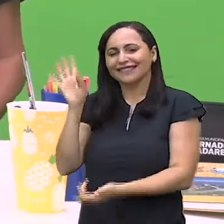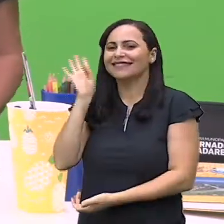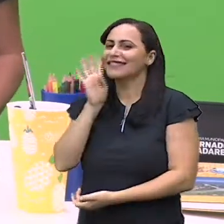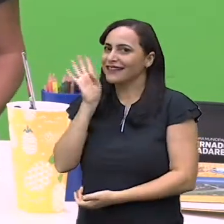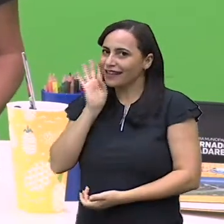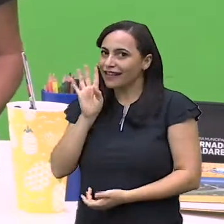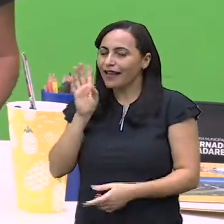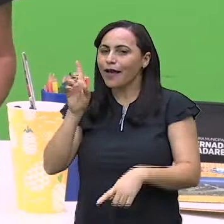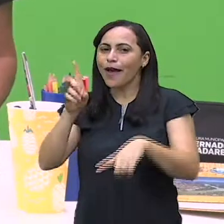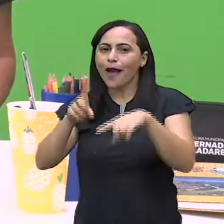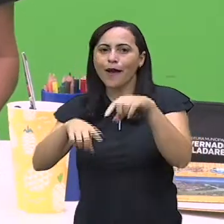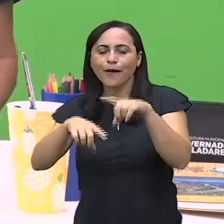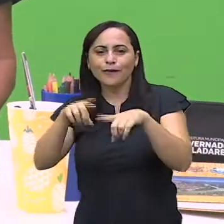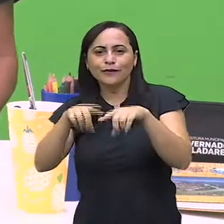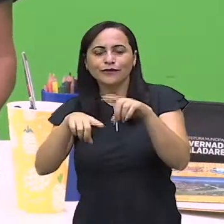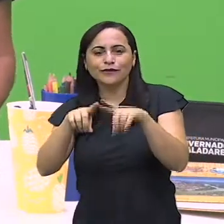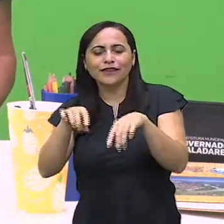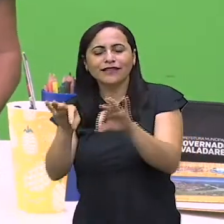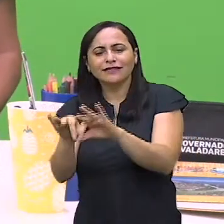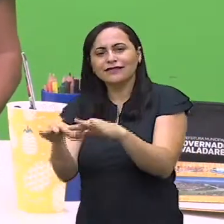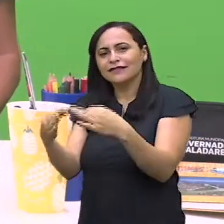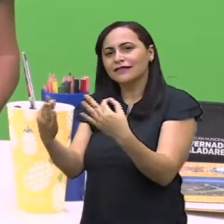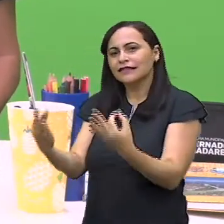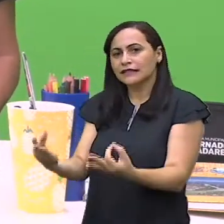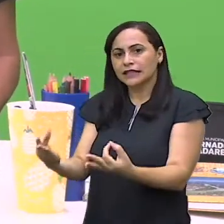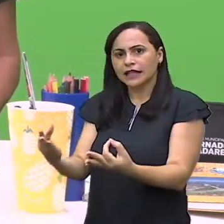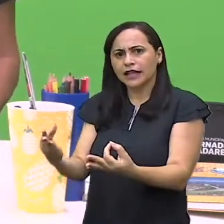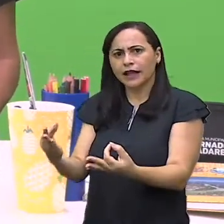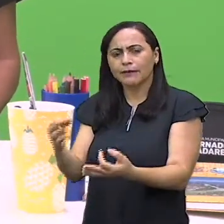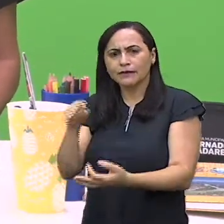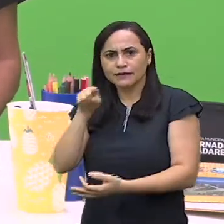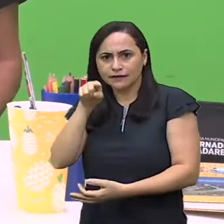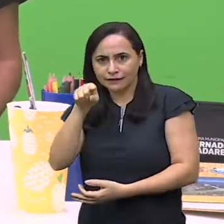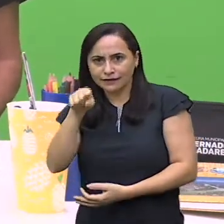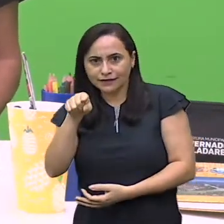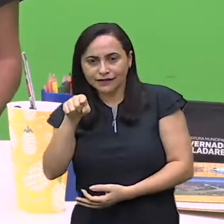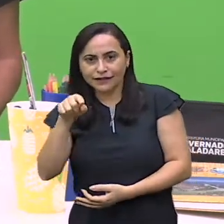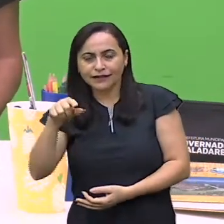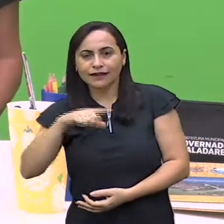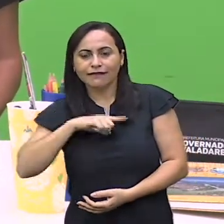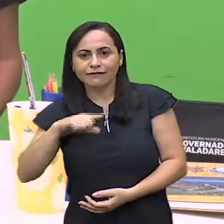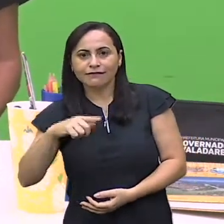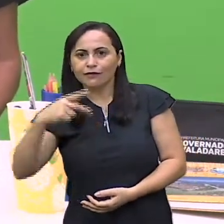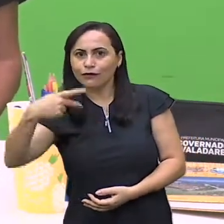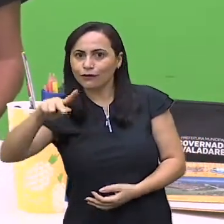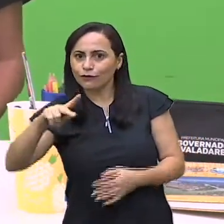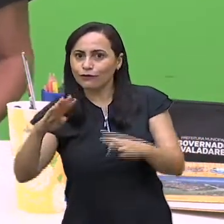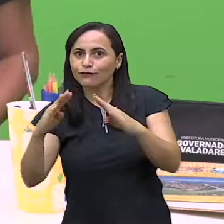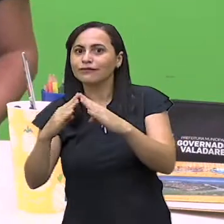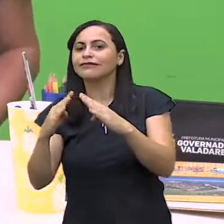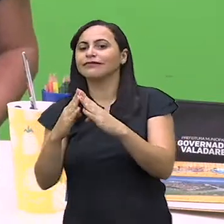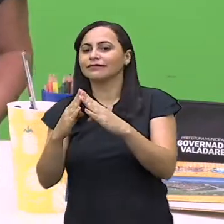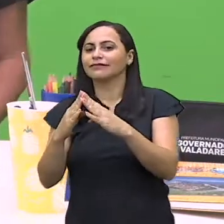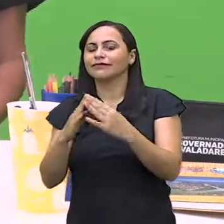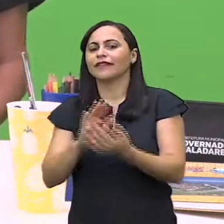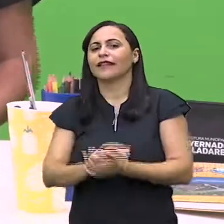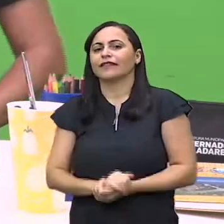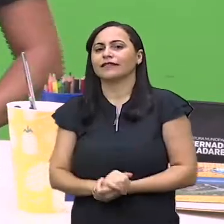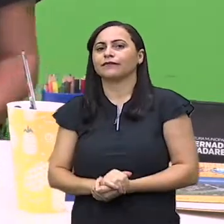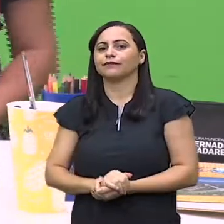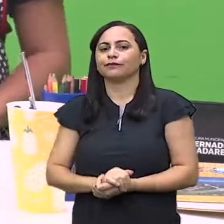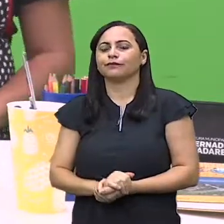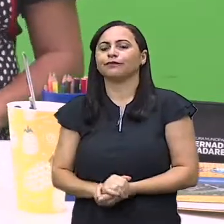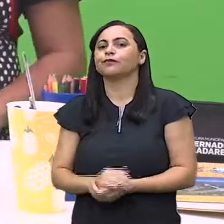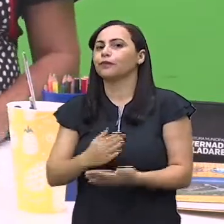têm aí em casa e vamos ensinar como se joga, ok? Vamos começar?